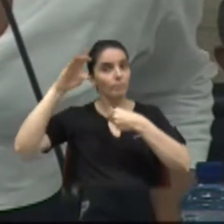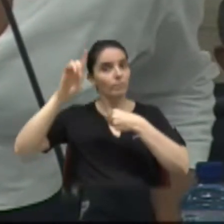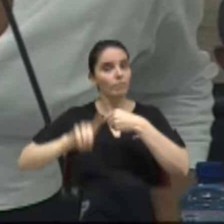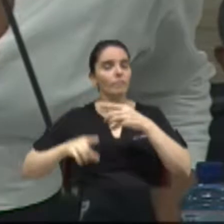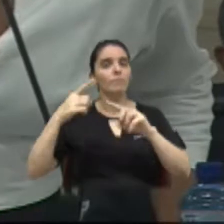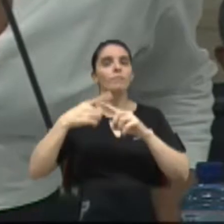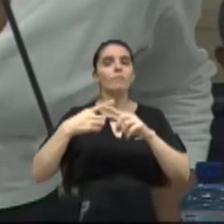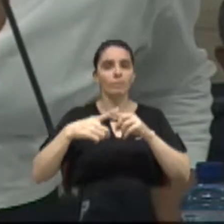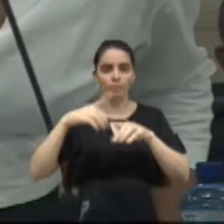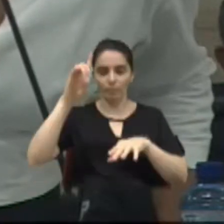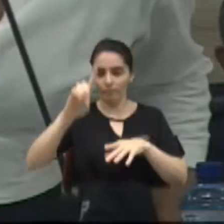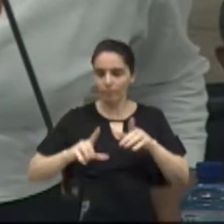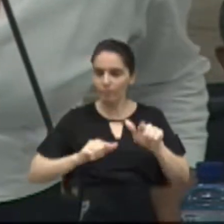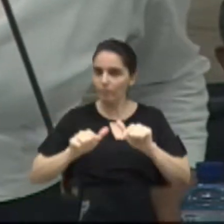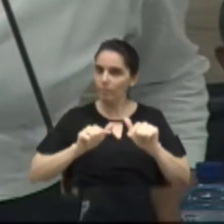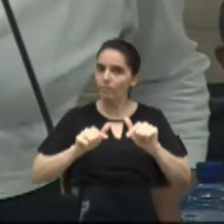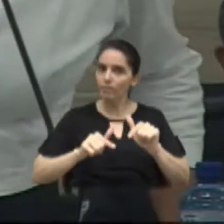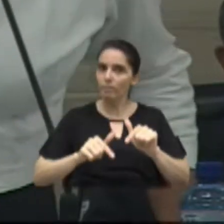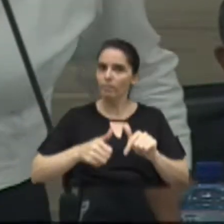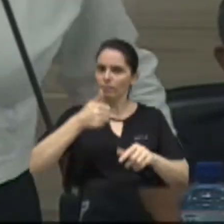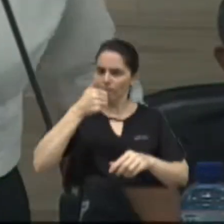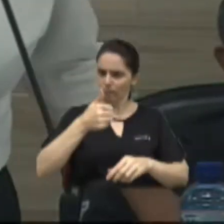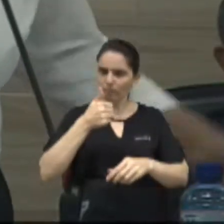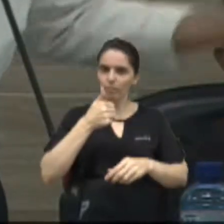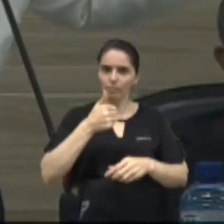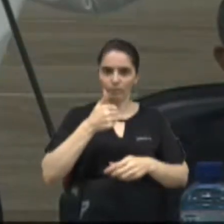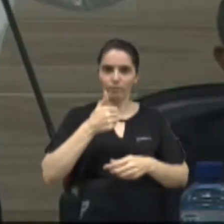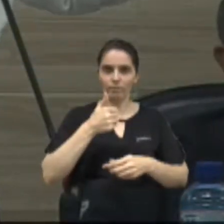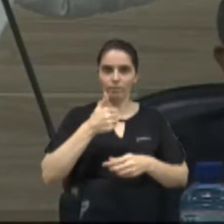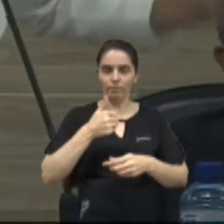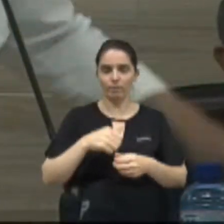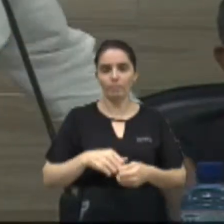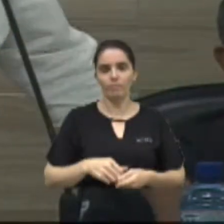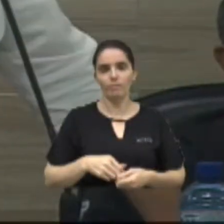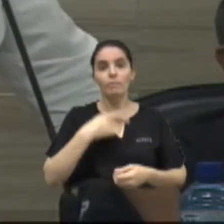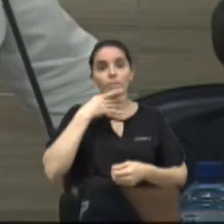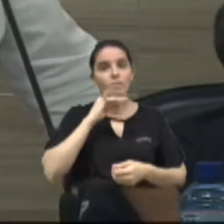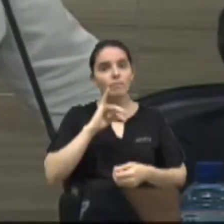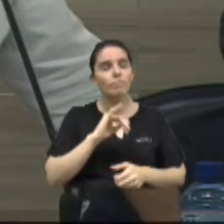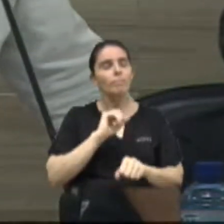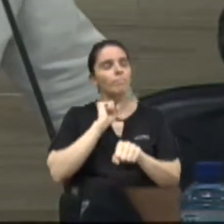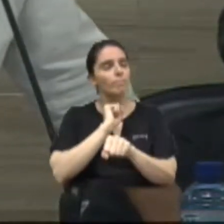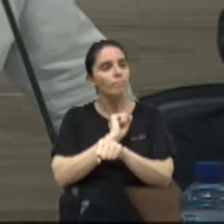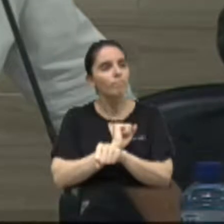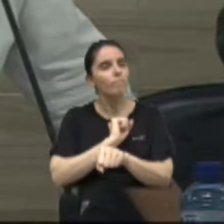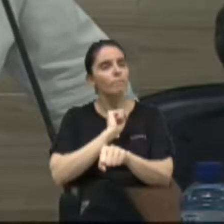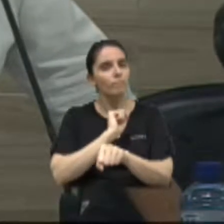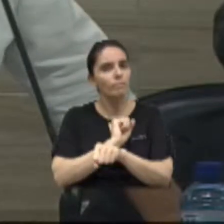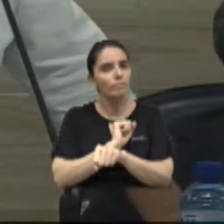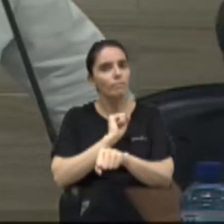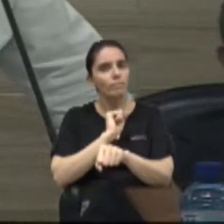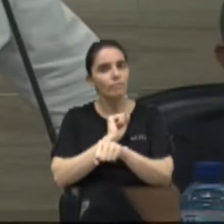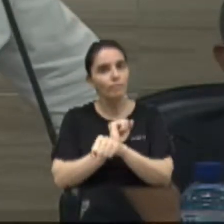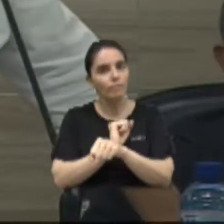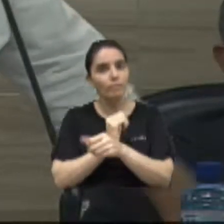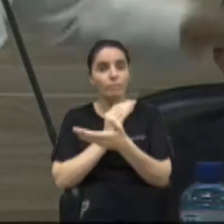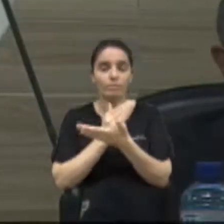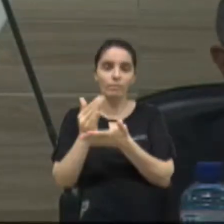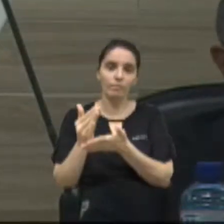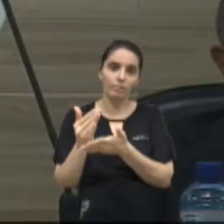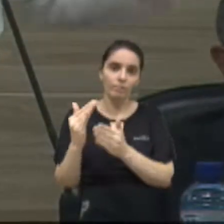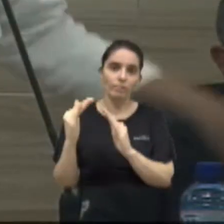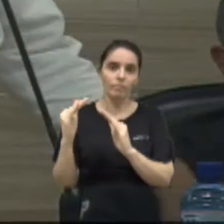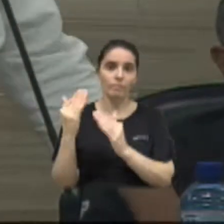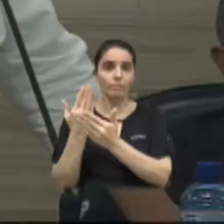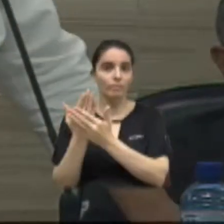que realiza, e infelizmente muitos pais esperam e têm a sua vaga